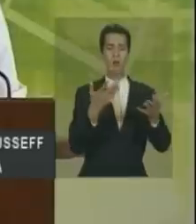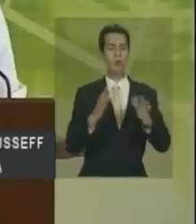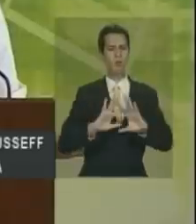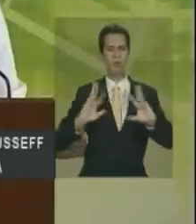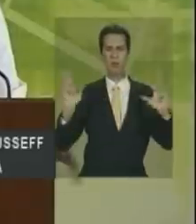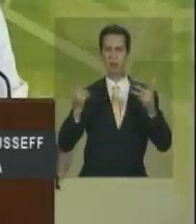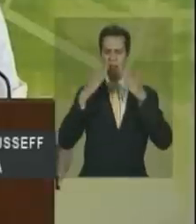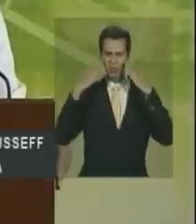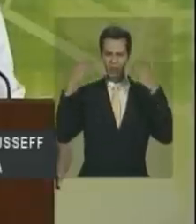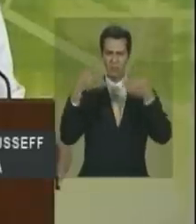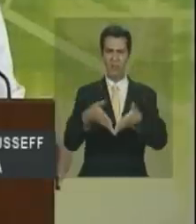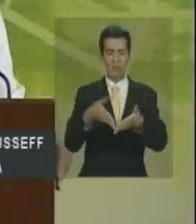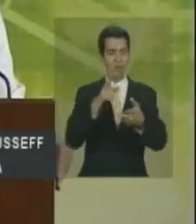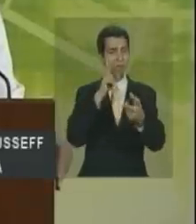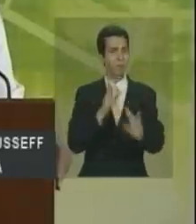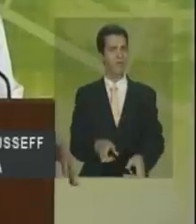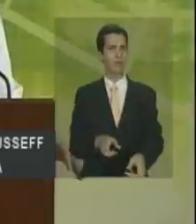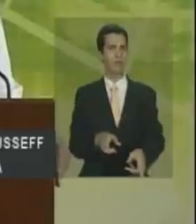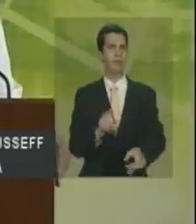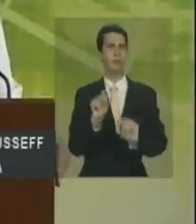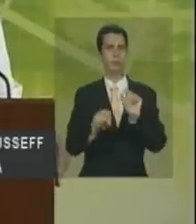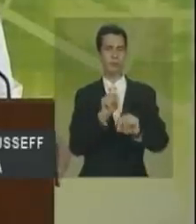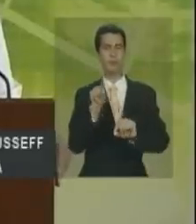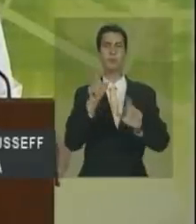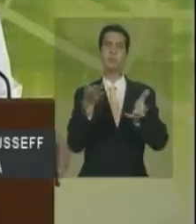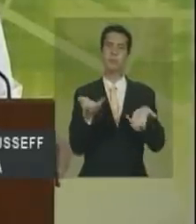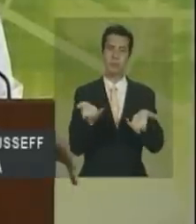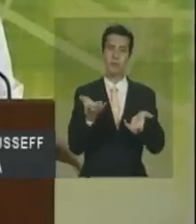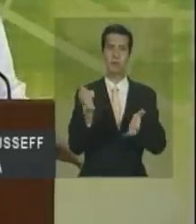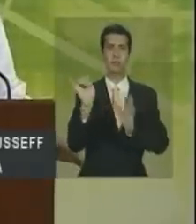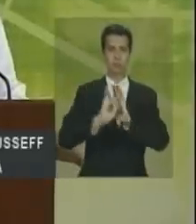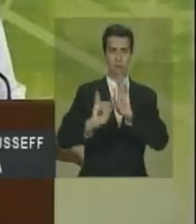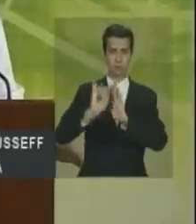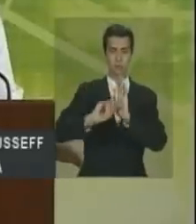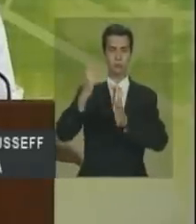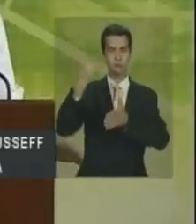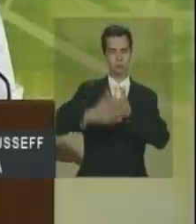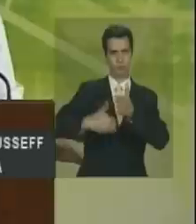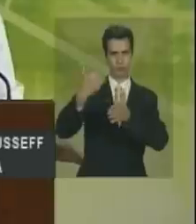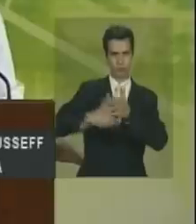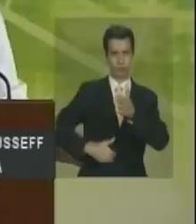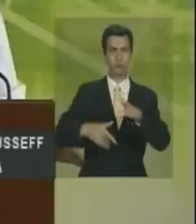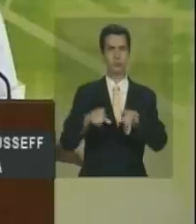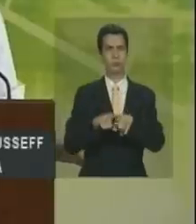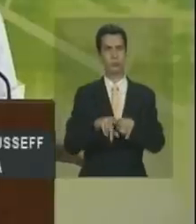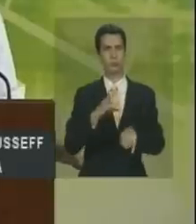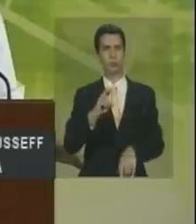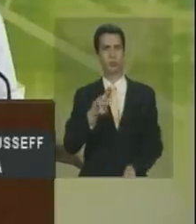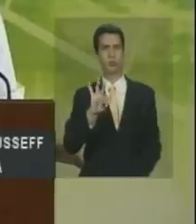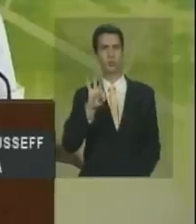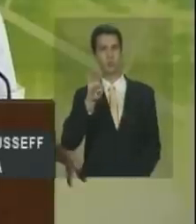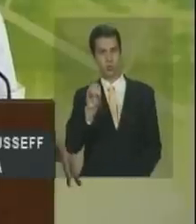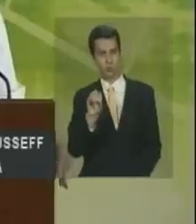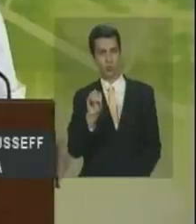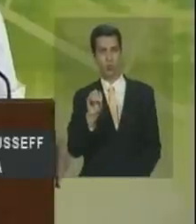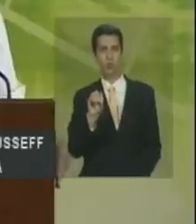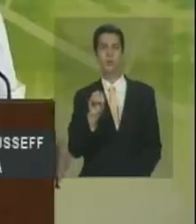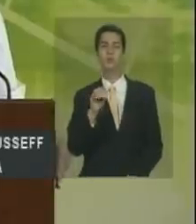propósito: desonerar a produção industrial e reduzir o custo para quem investe e gera